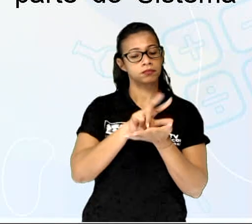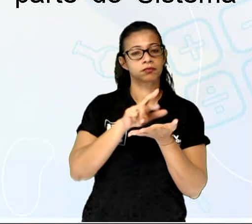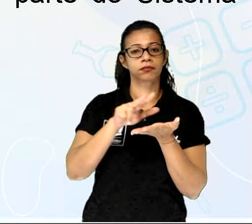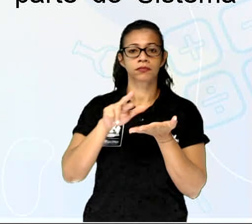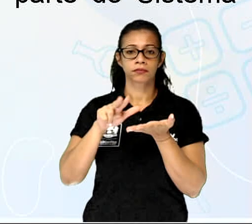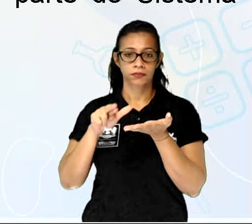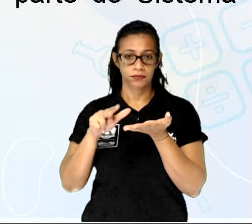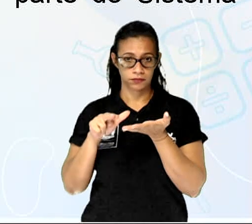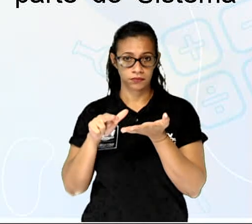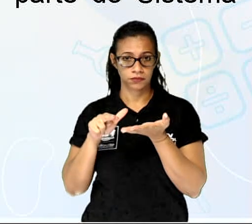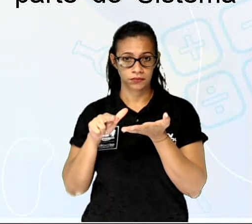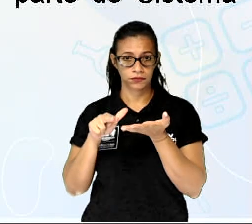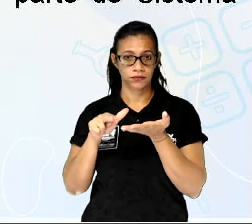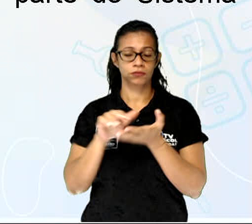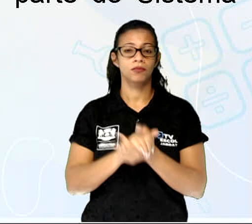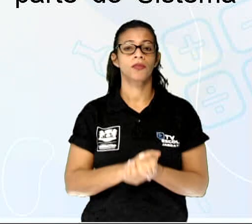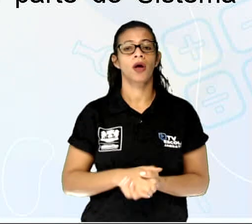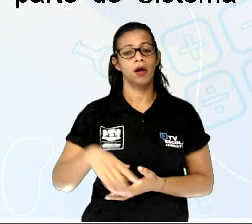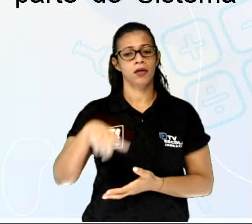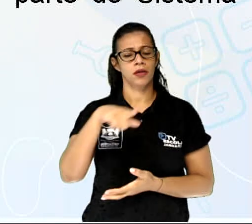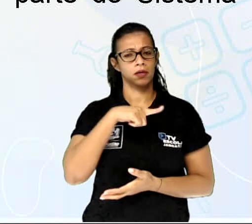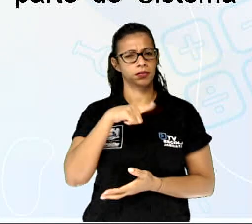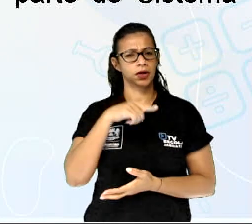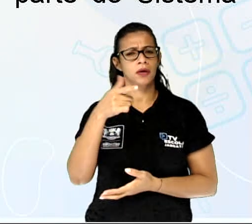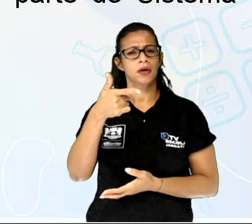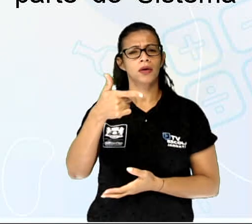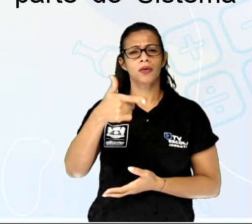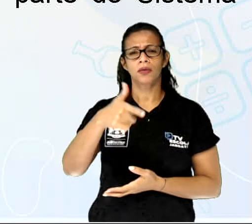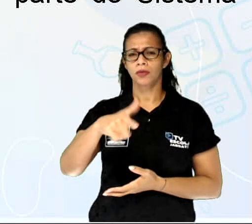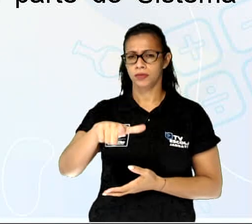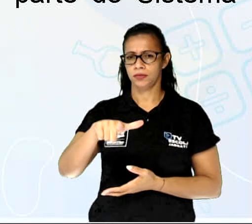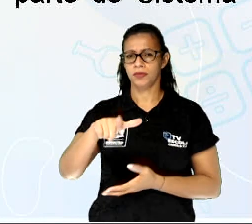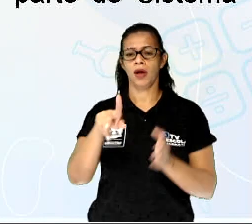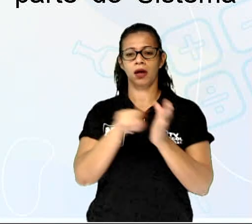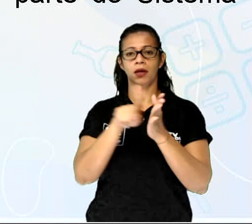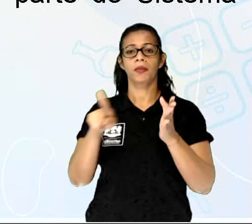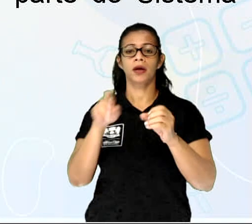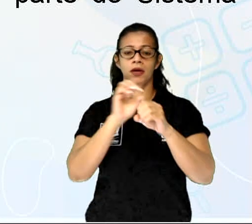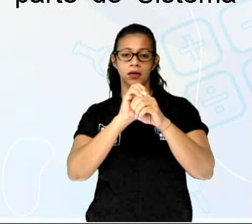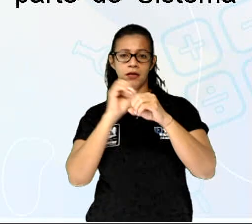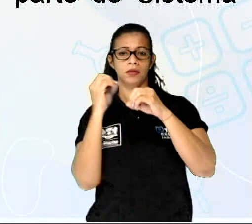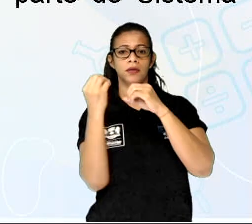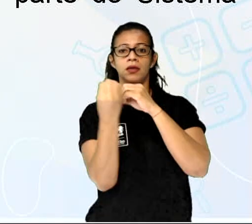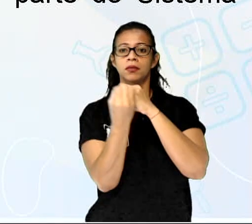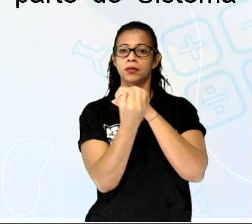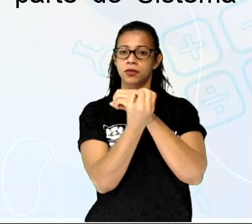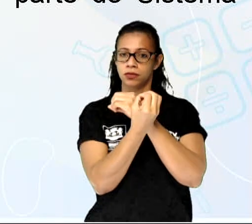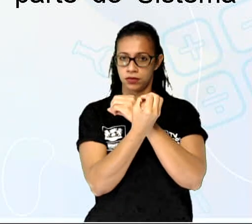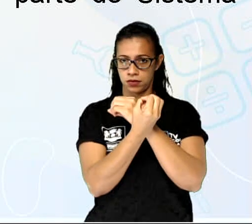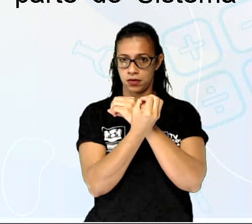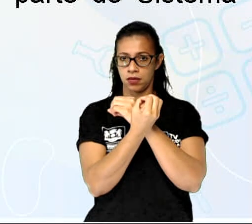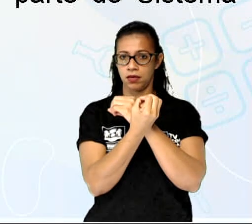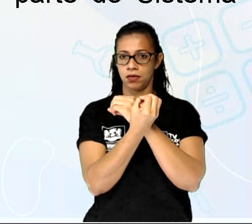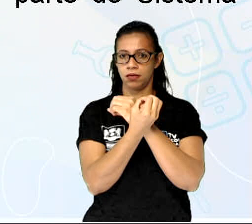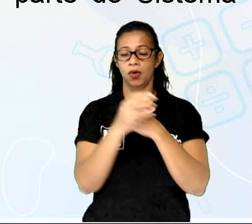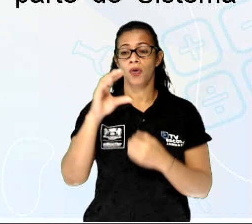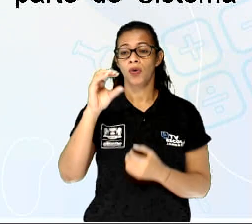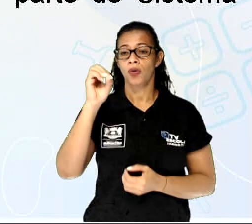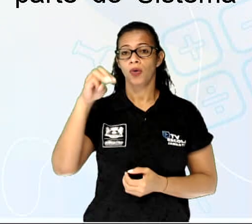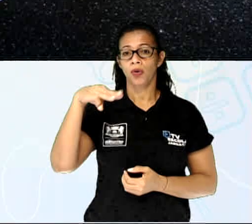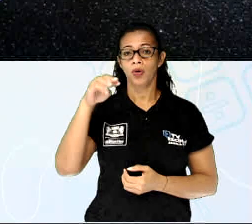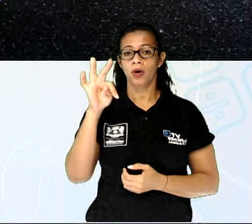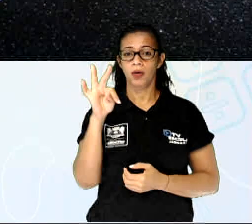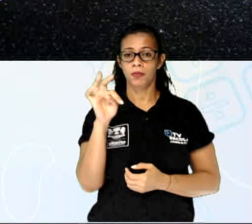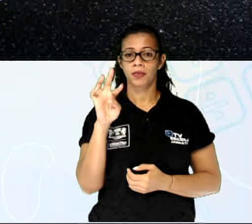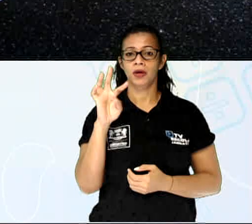planetas, outros corpos celestes fazem parte do sistema solar, a exemplo dos cometas e satélites,